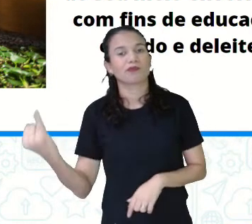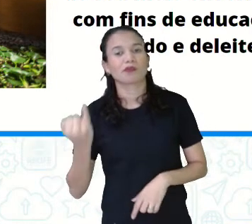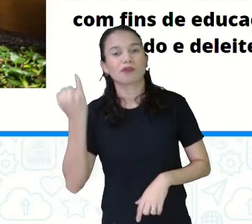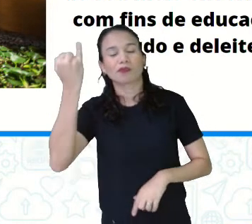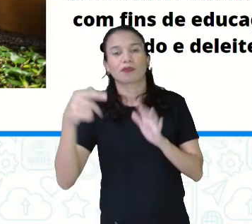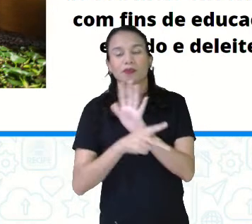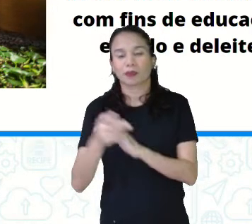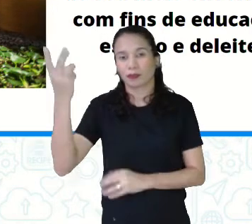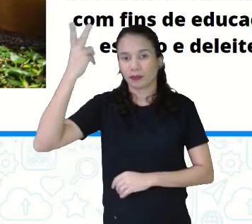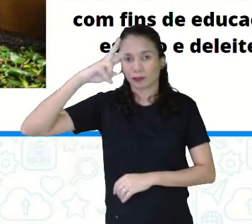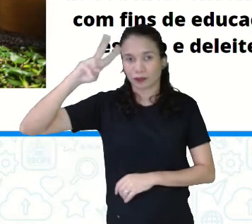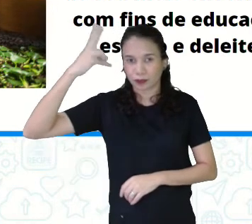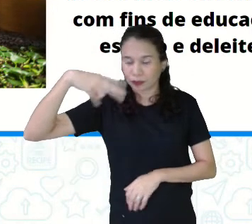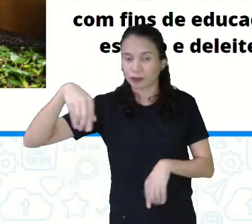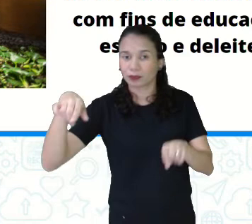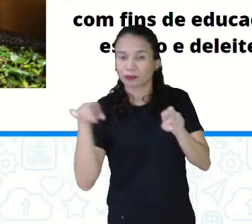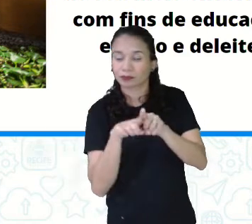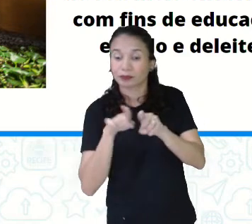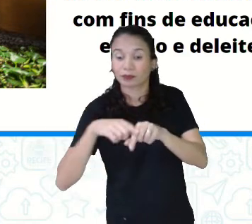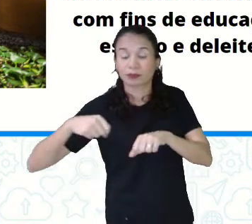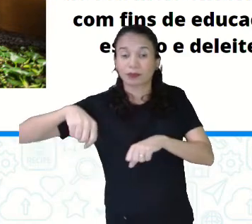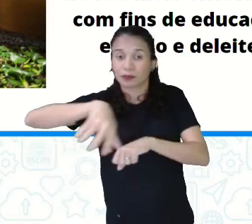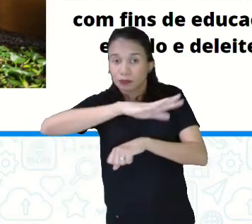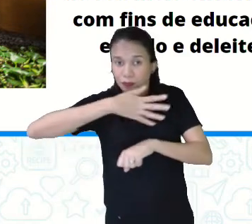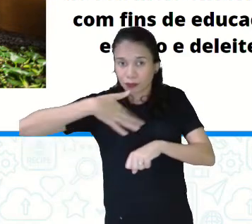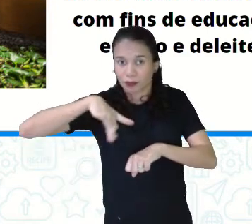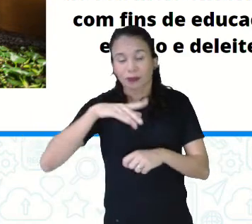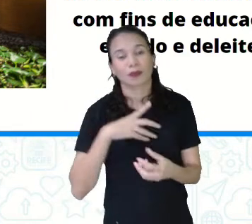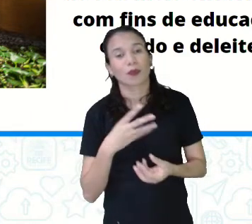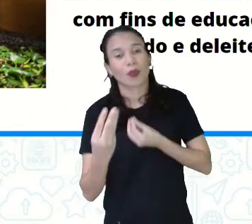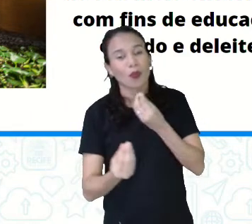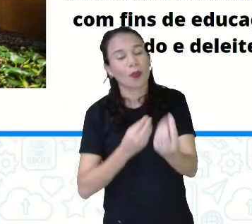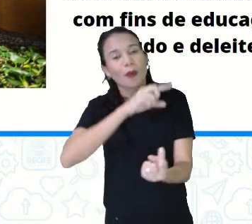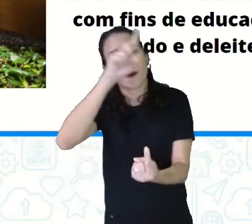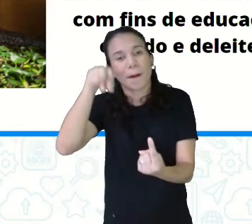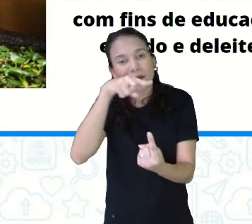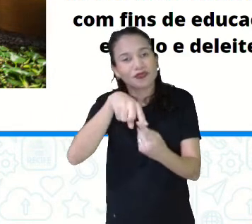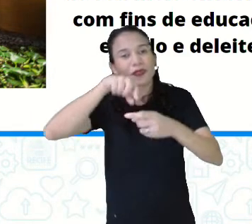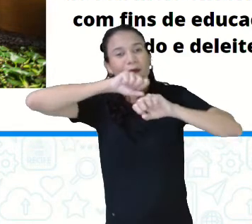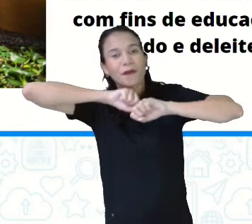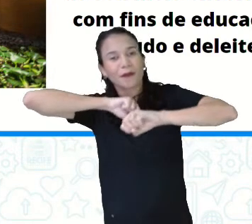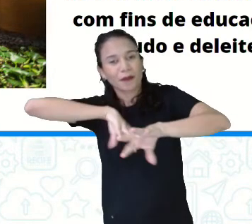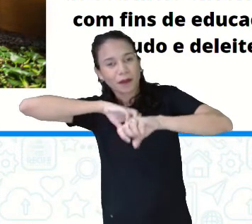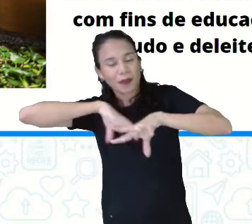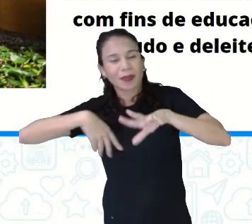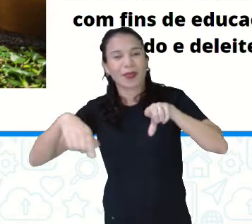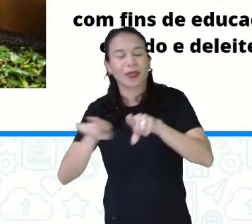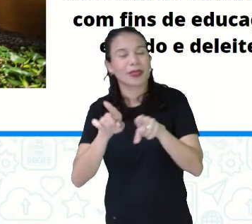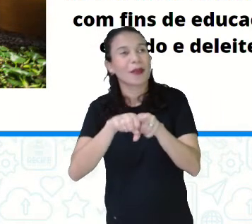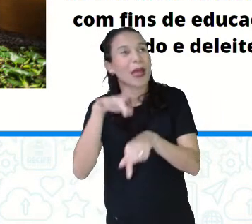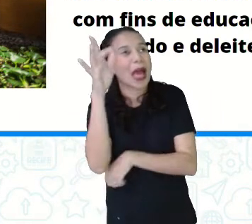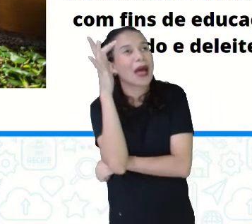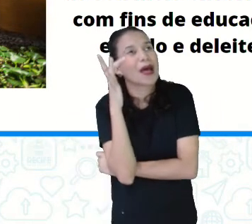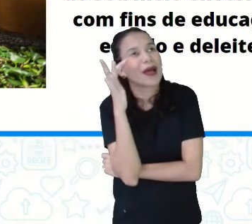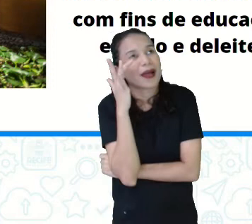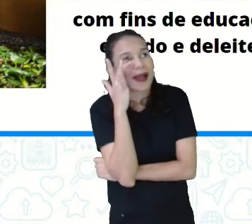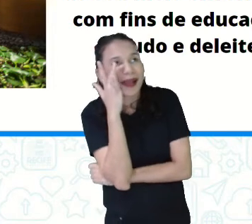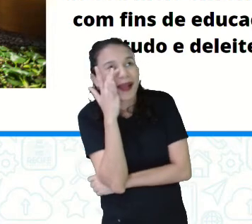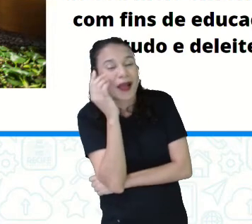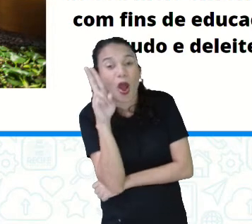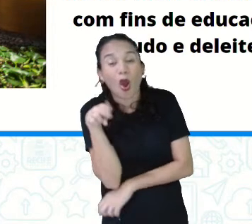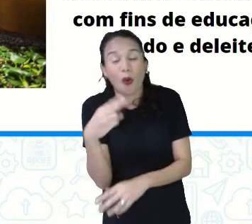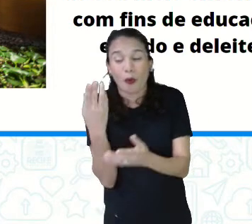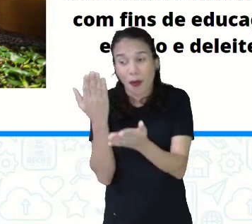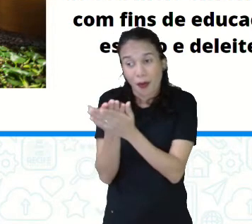da humanidade e dos seus meios, envolvendo com fins educativos, de deleite e também de